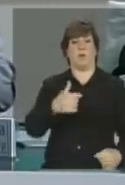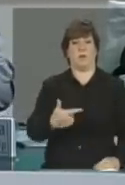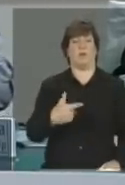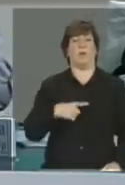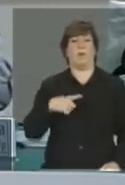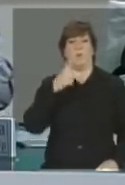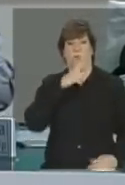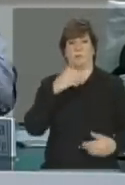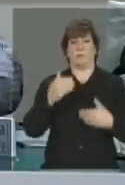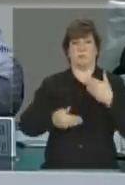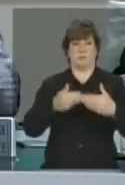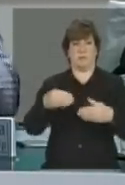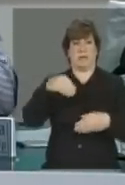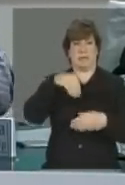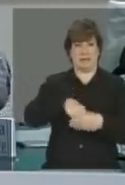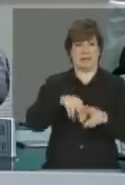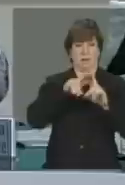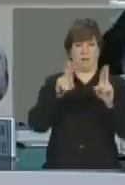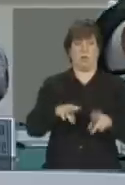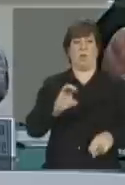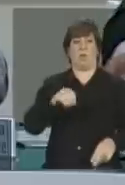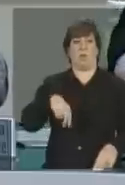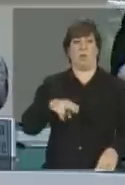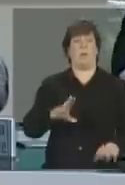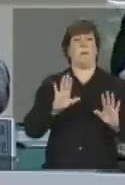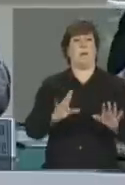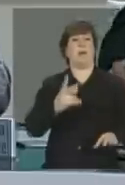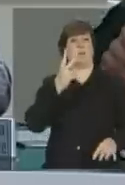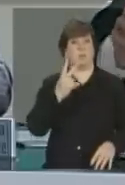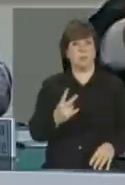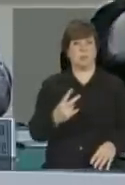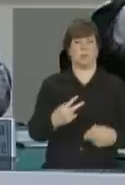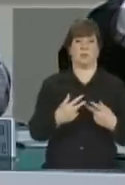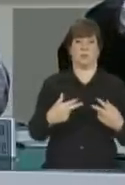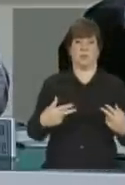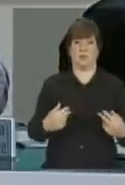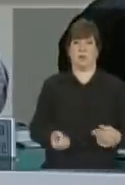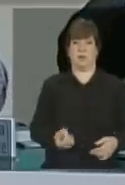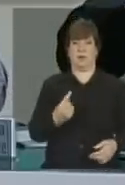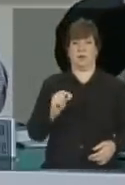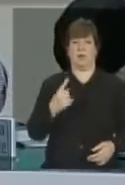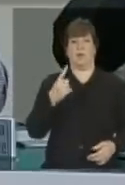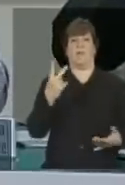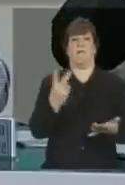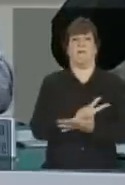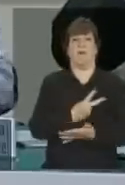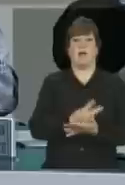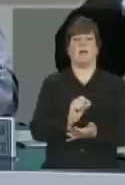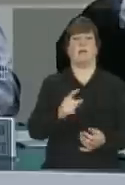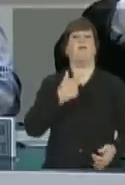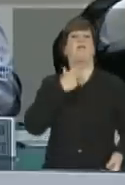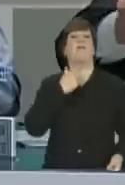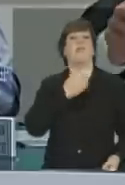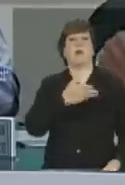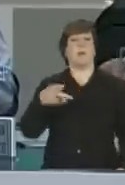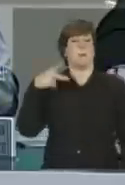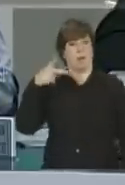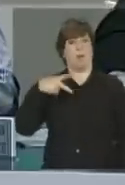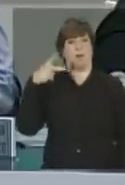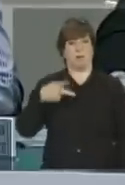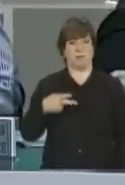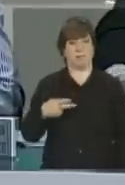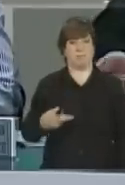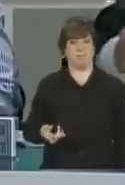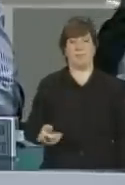dentro das Nações Unidas. Mas duas questões se colocam. Primeiro, uma falha de vontade política. Não está no discurso